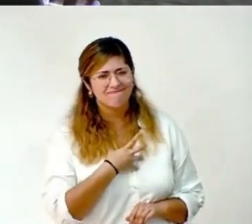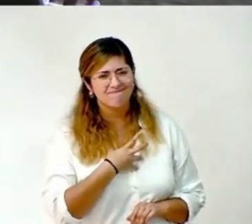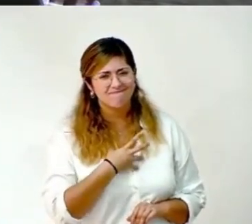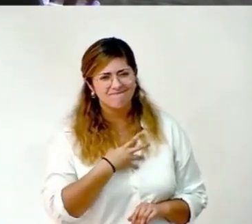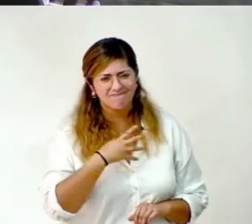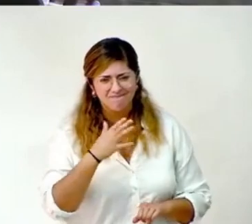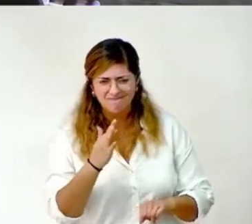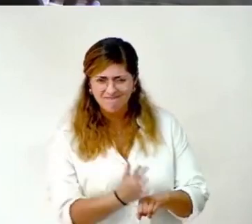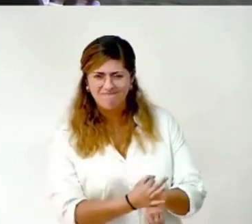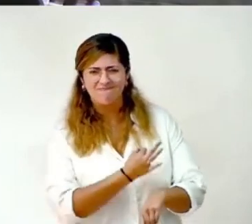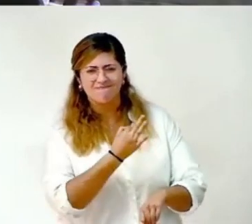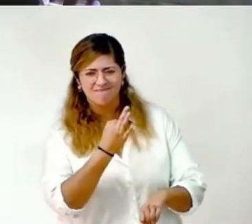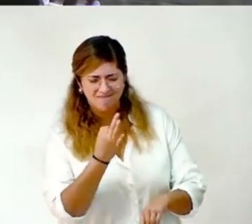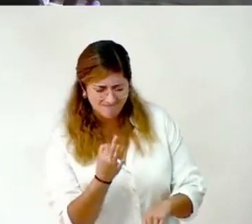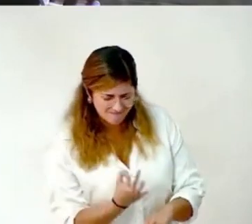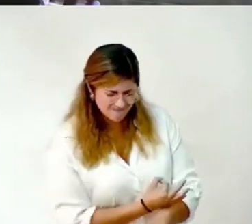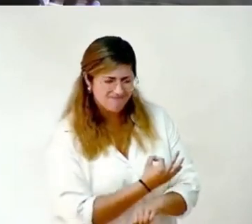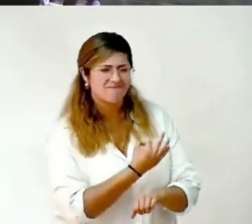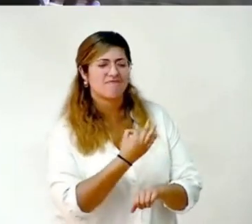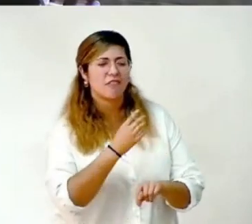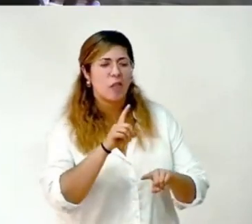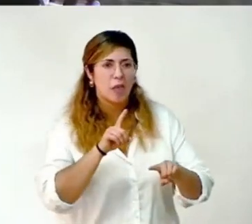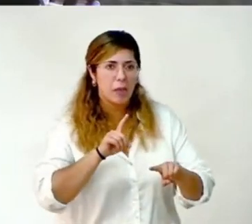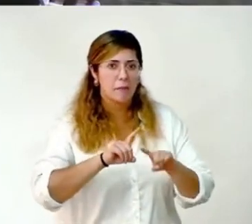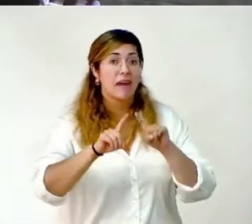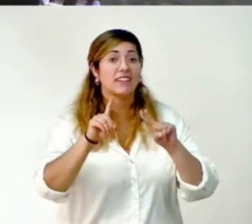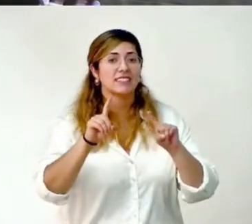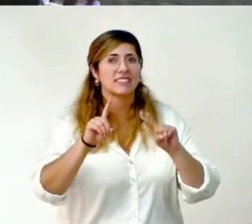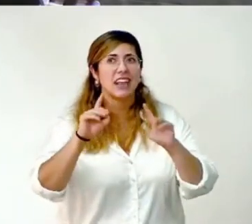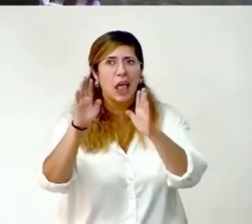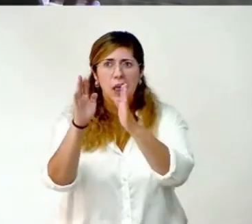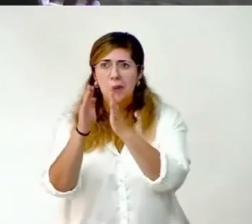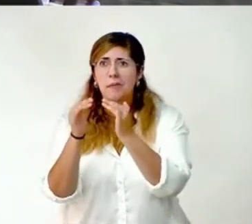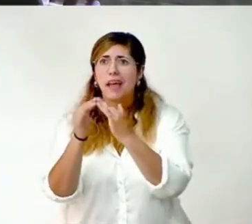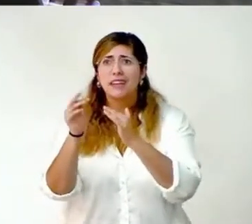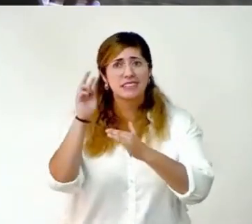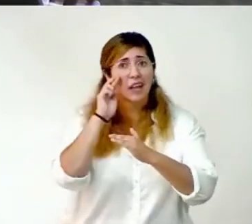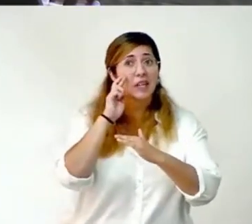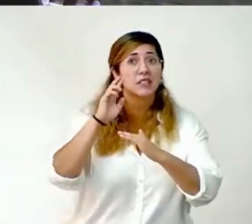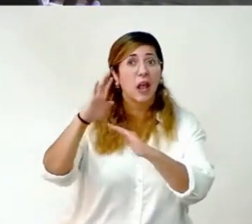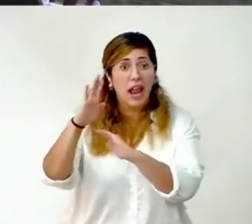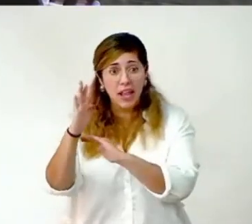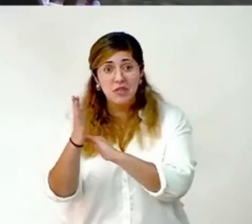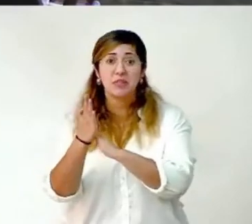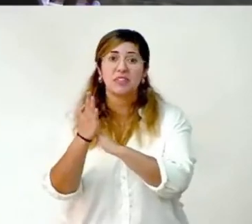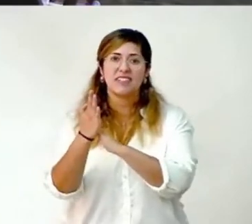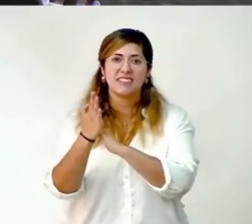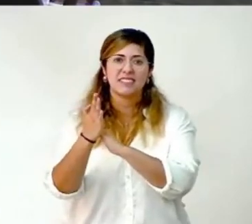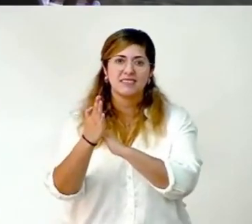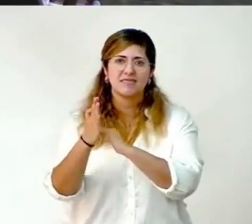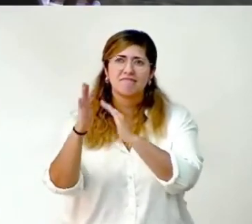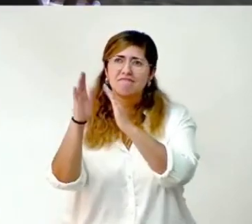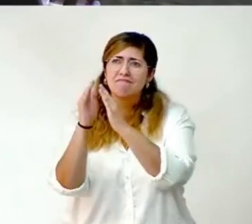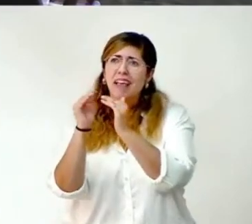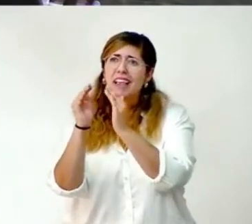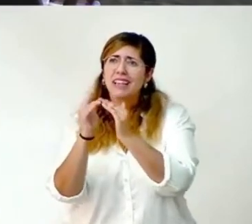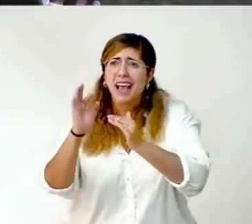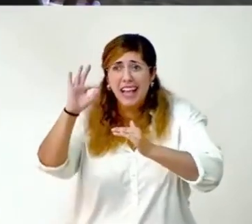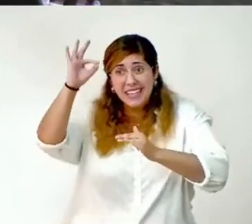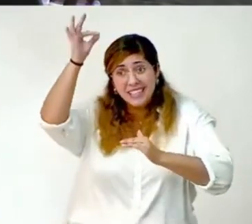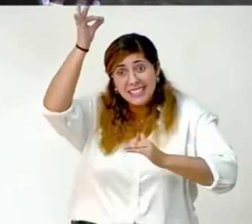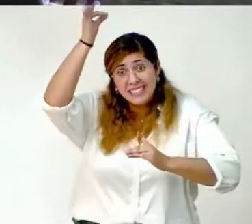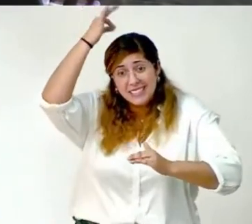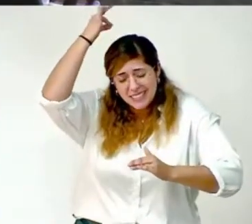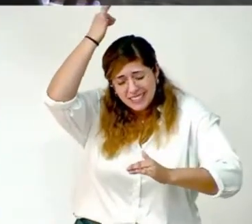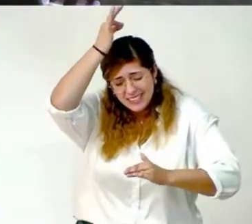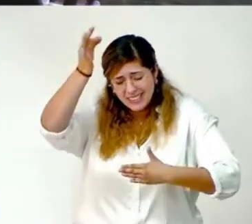Clame a Deus. Clame ao Senhor. Porque somente enchendo-se com o seu Santo Espírito, com o amor